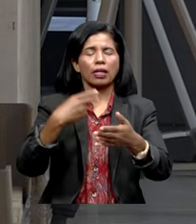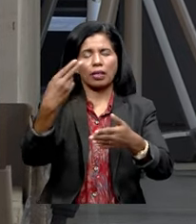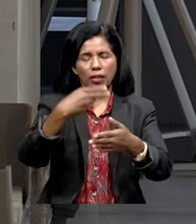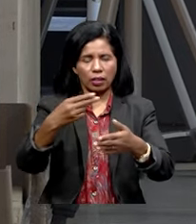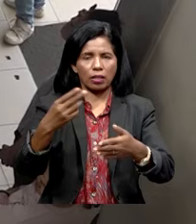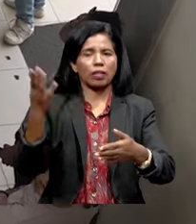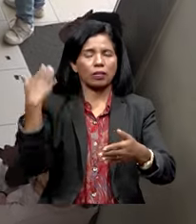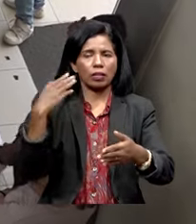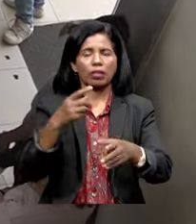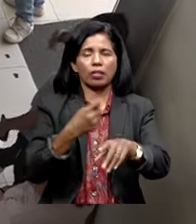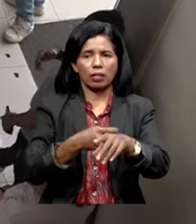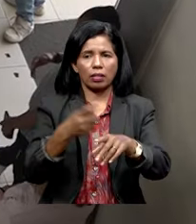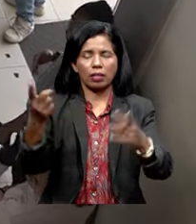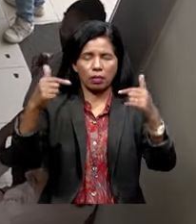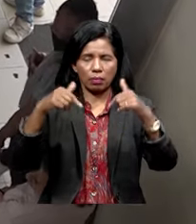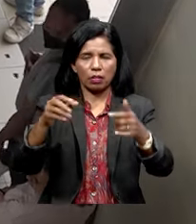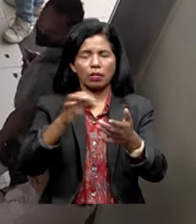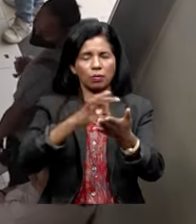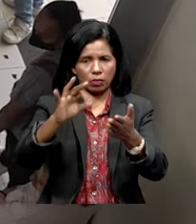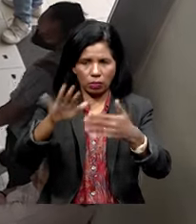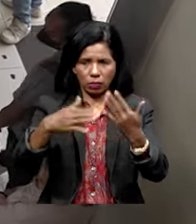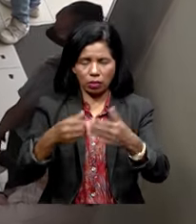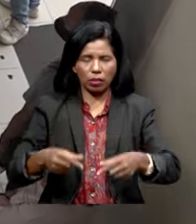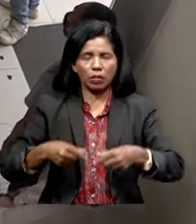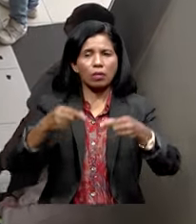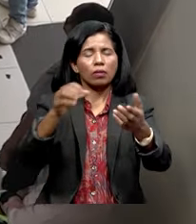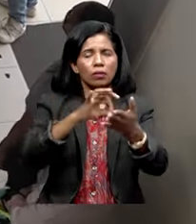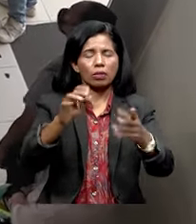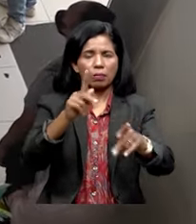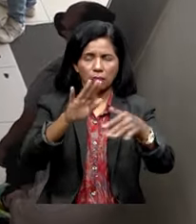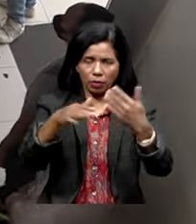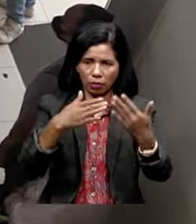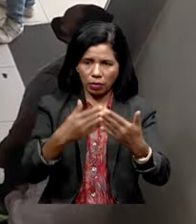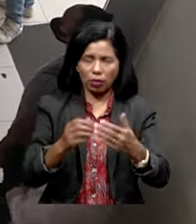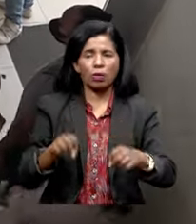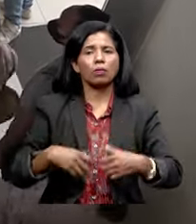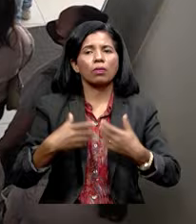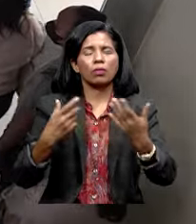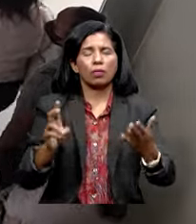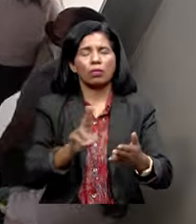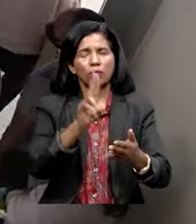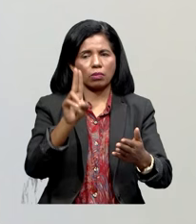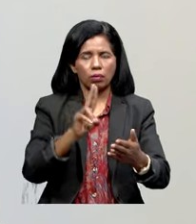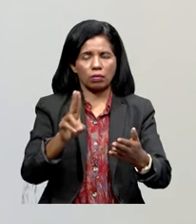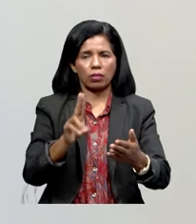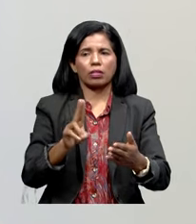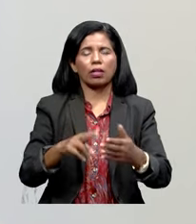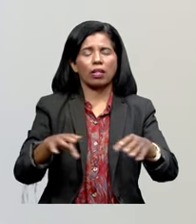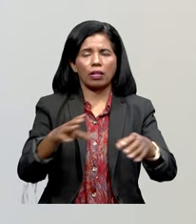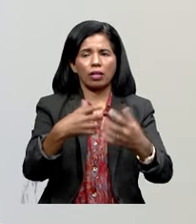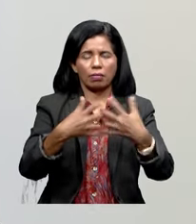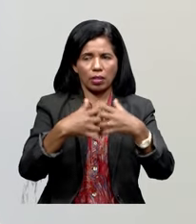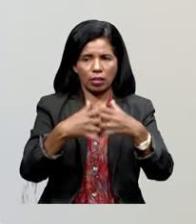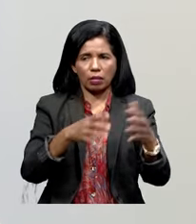dura saun ne bota mai tan formação outro kala mai tin fo formação te vai tene ema tu un sample caro sistema ne